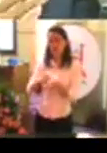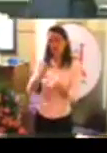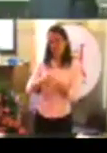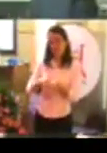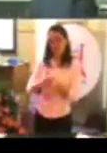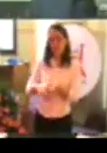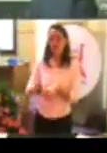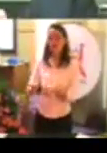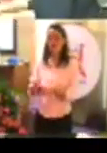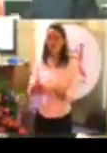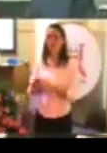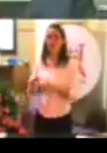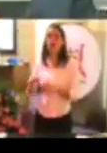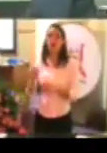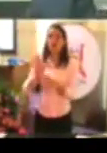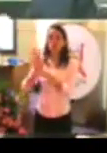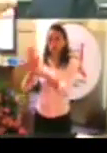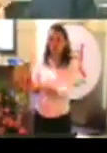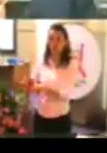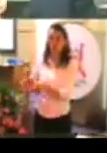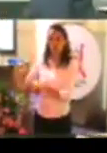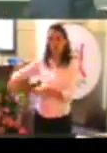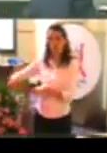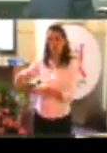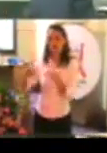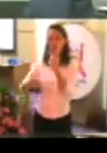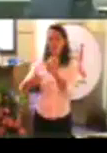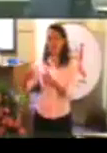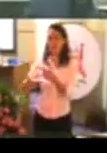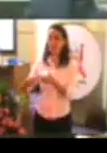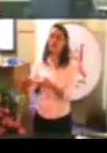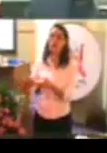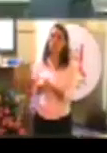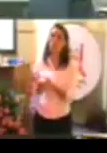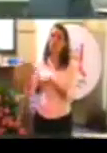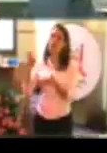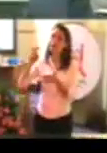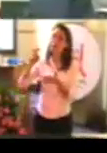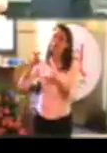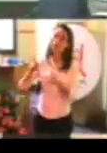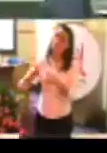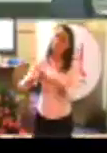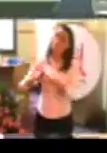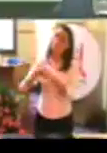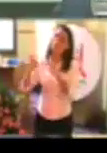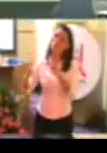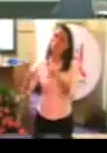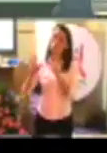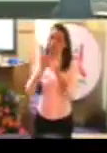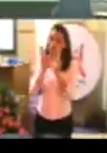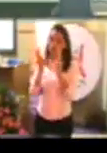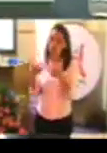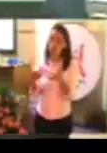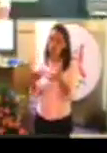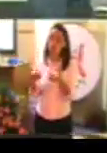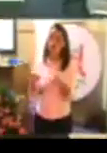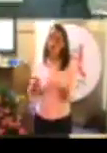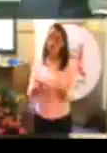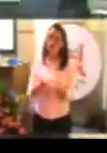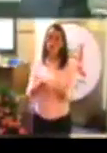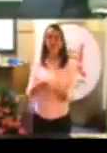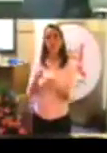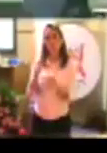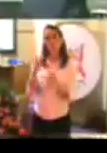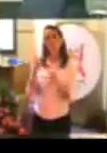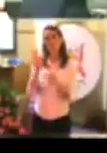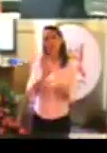treinar, reciclar os servidores das casas legislativas e das cortes de contas do país. E nos